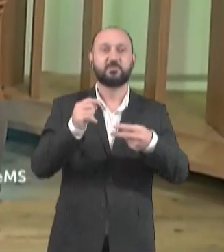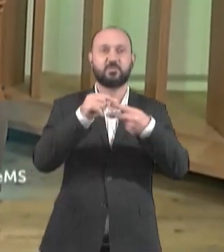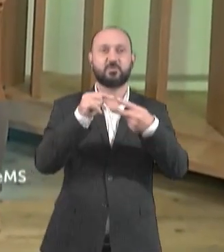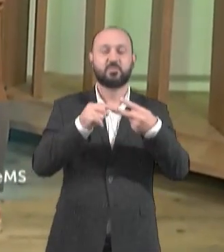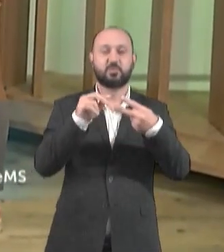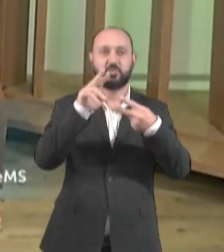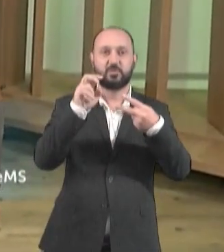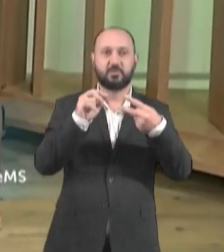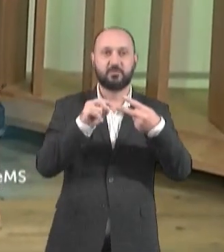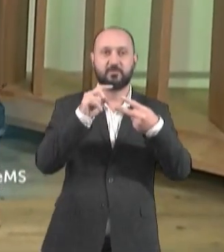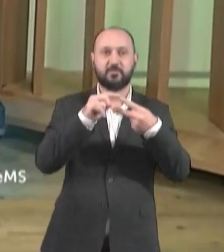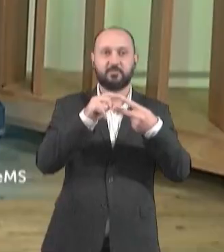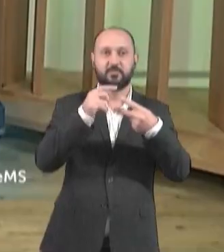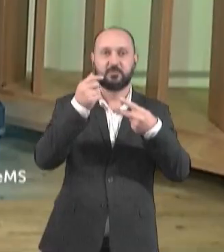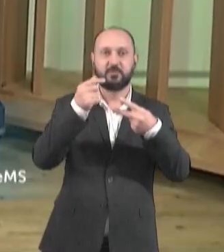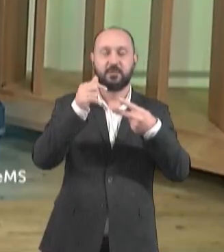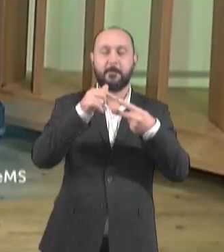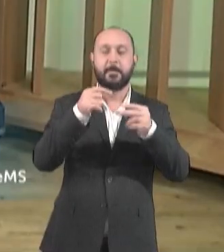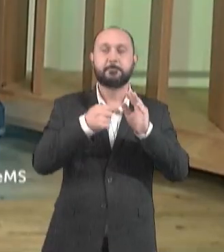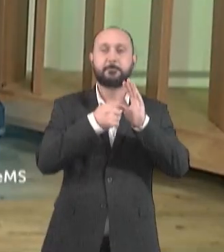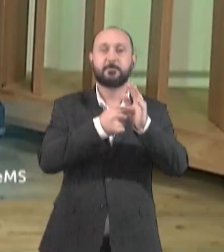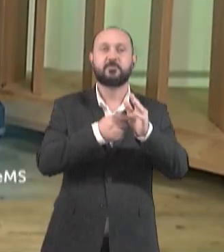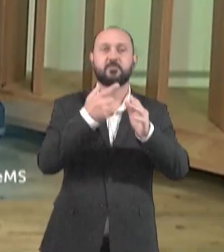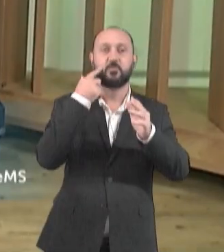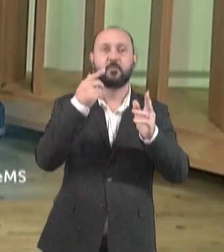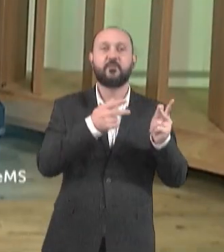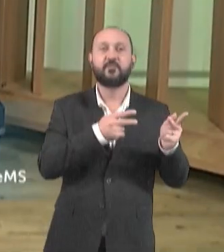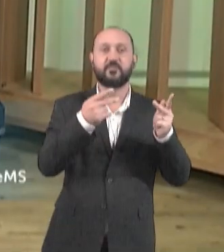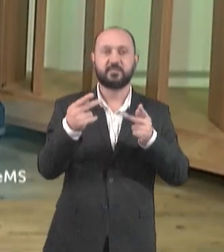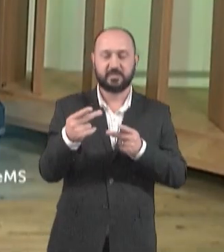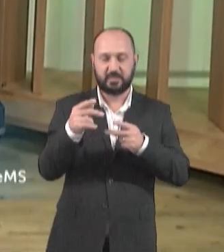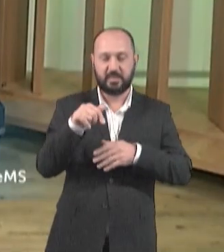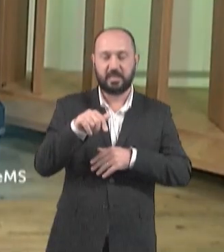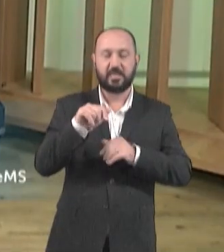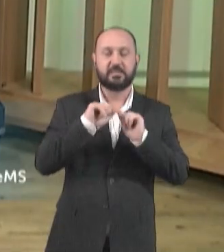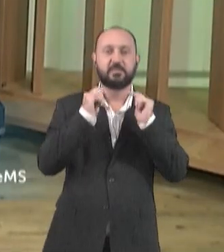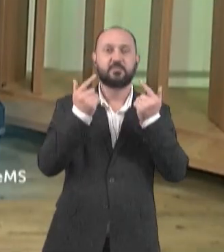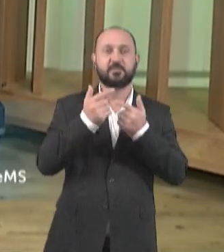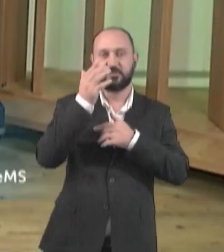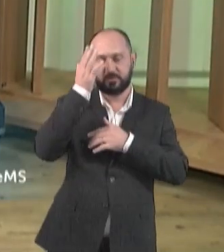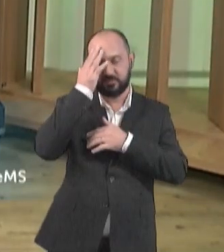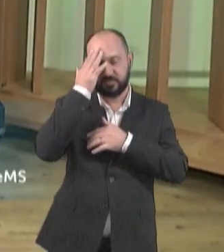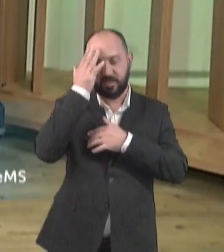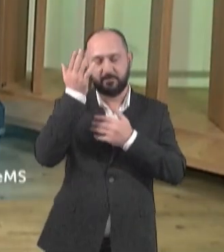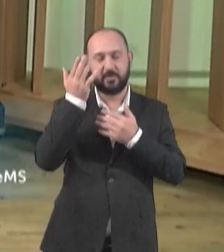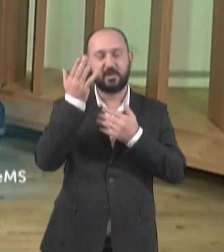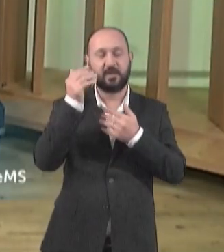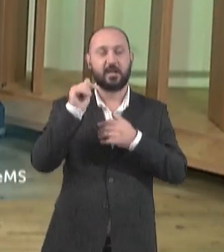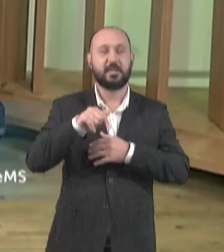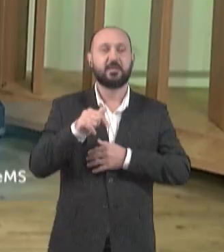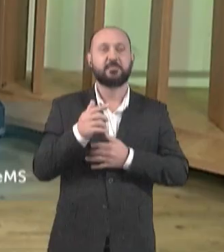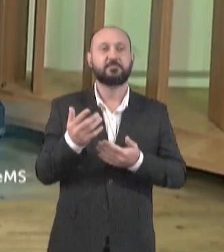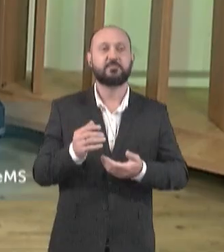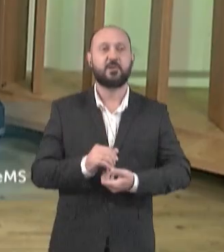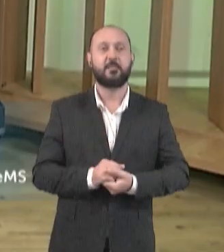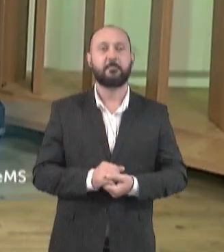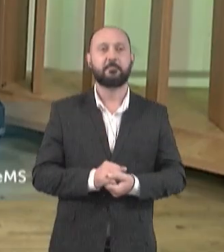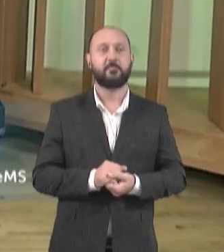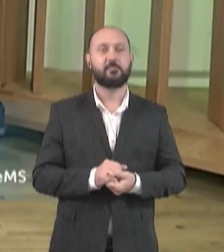duas matérias, né? Uma a gente deu destaque aqui para mais uma visita na Casa de Leis. A gente sabe que a casa tem